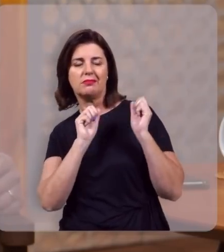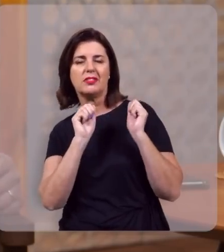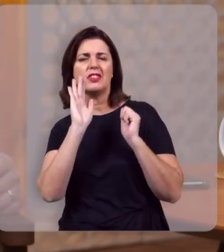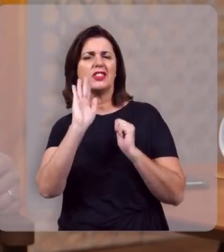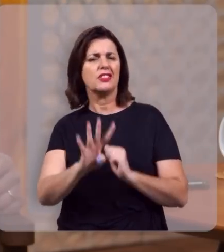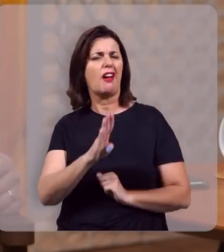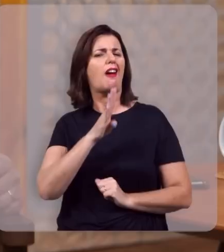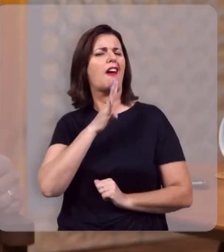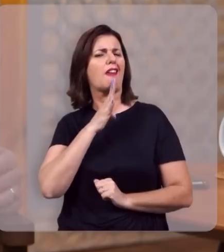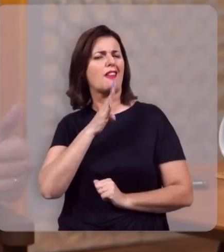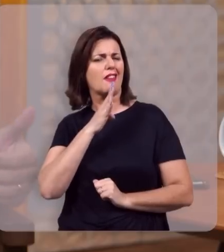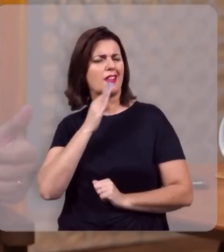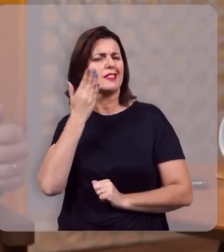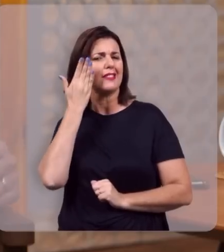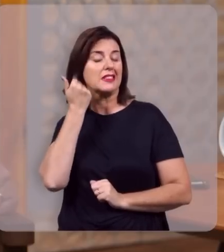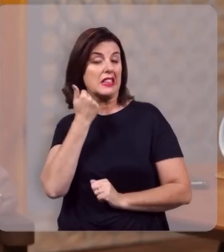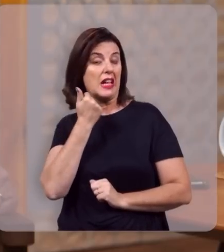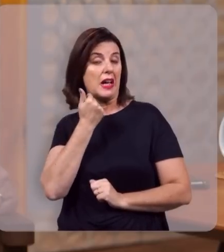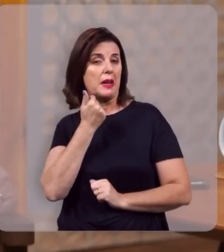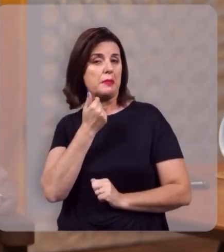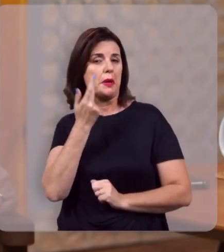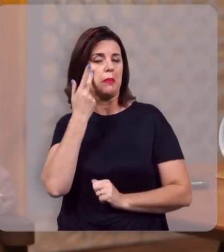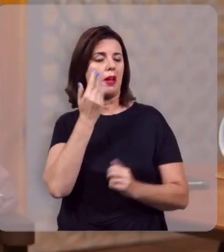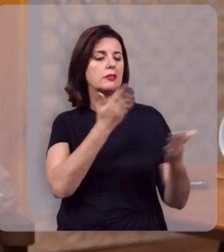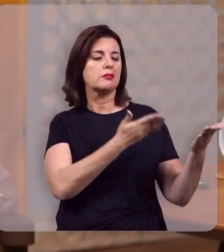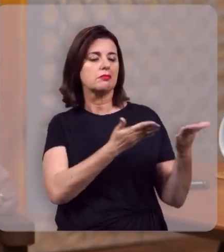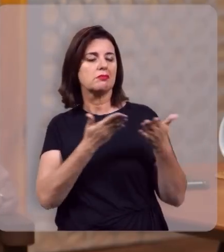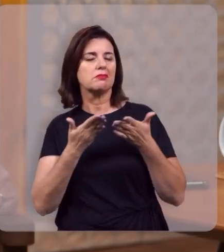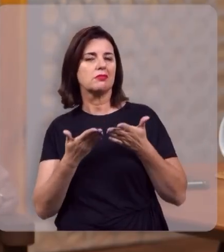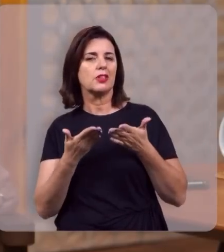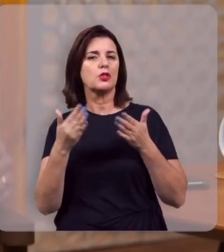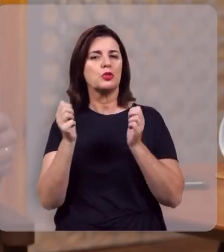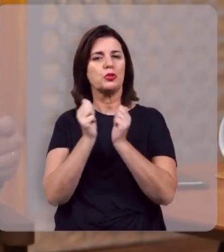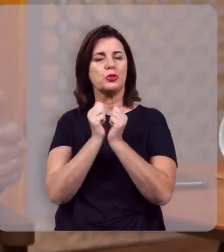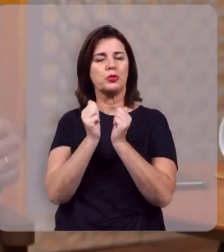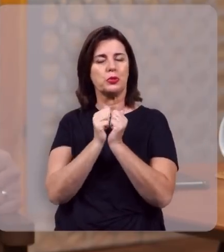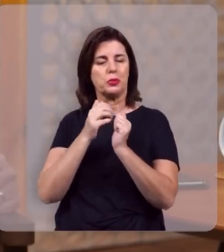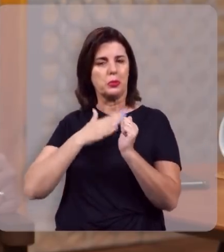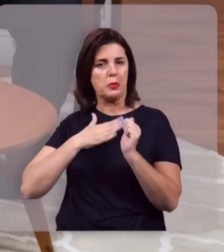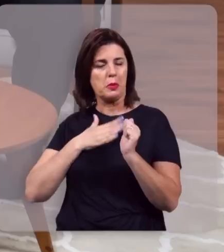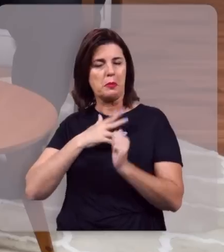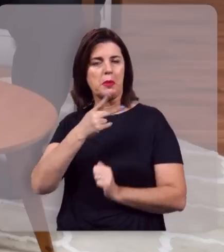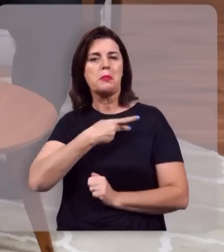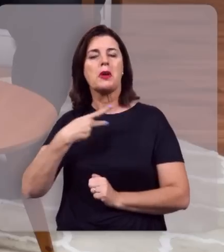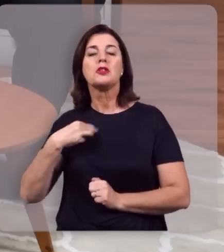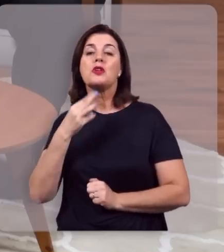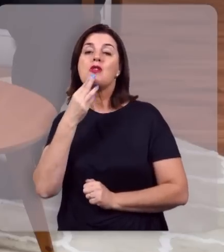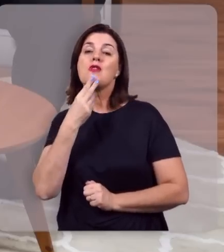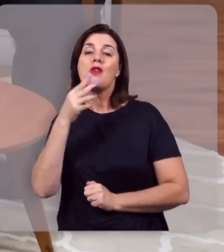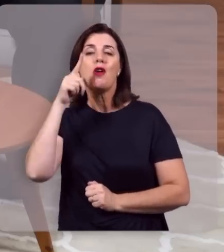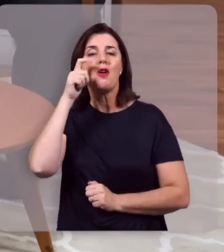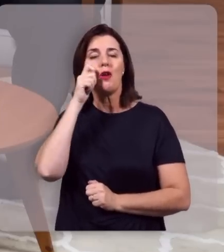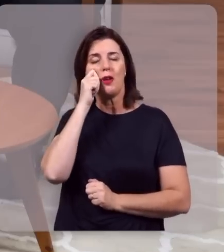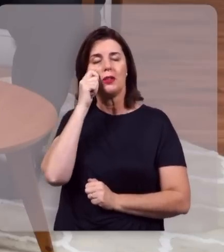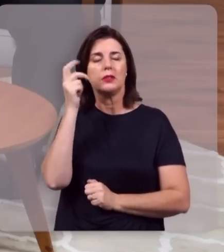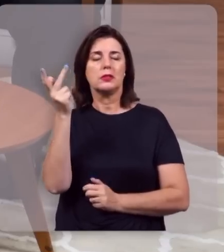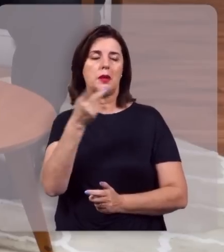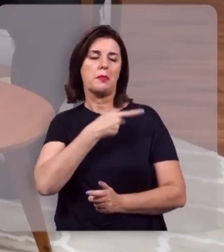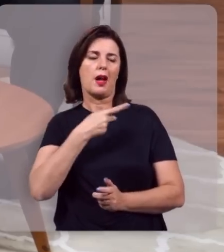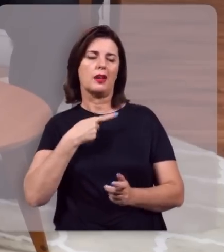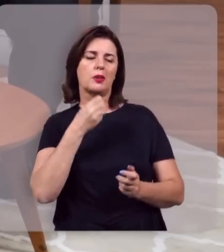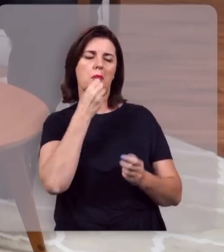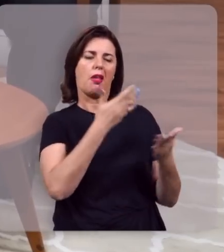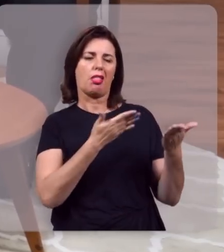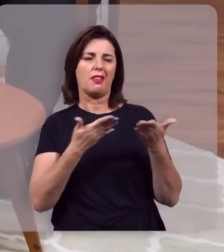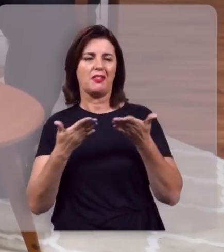você já tem se acostumado e, para isso, comigo nos estúdios, reverendo Roster Guimarães Lopes. Pastor, seja